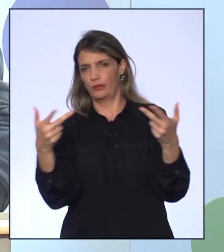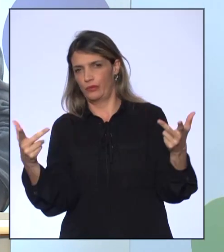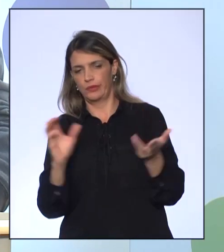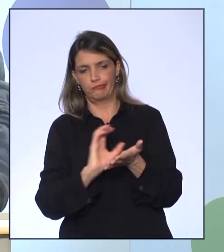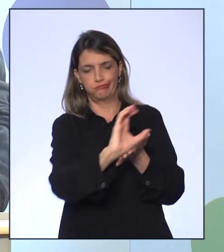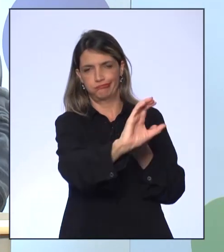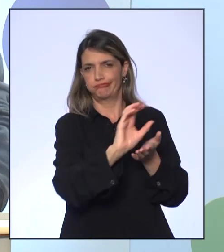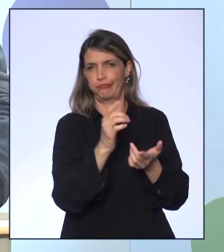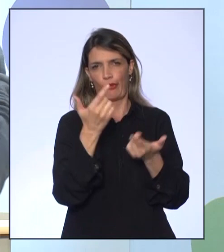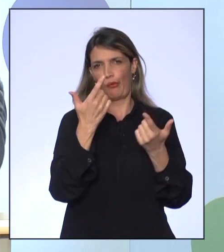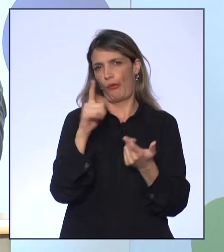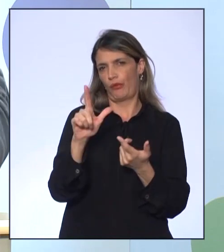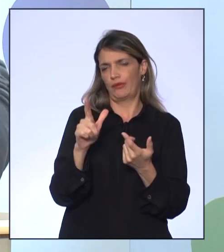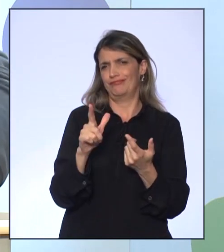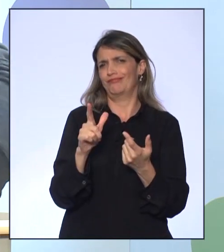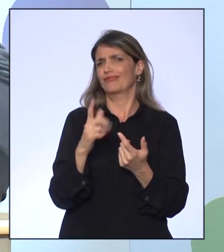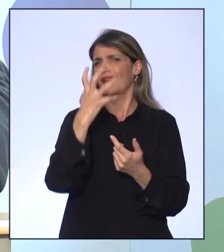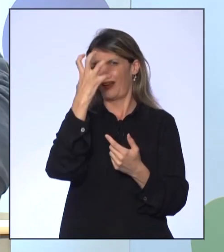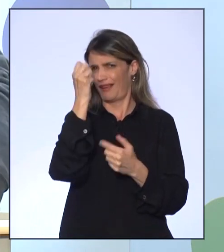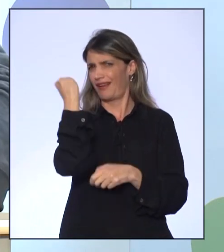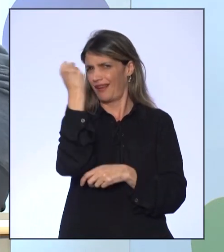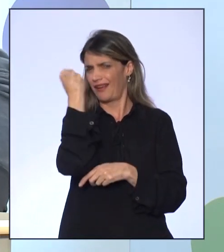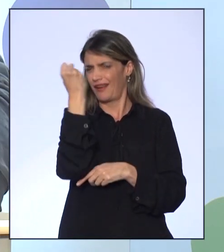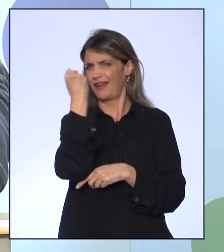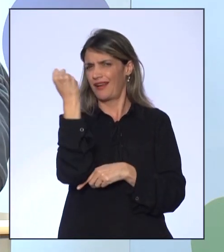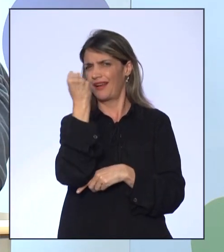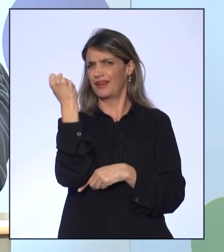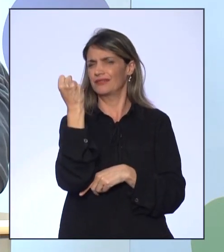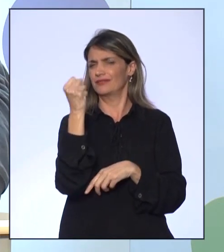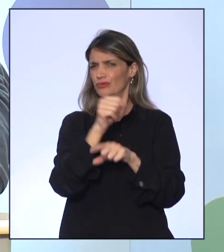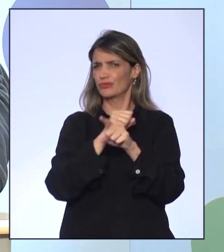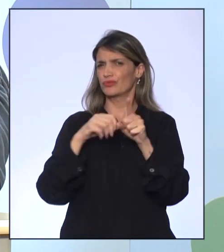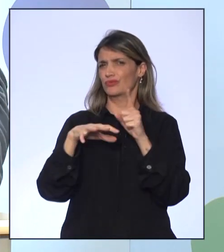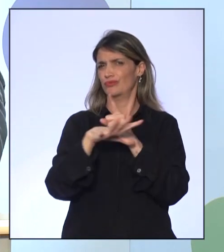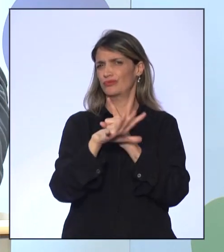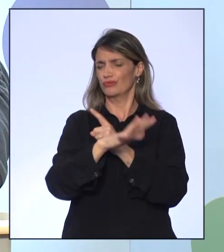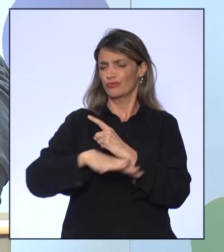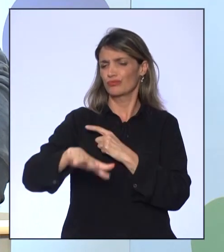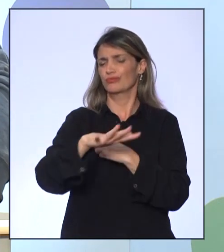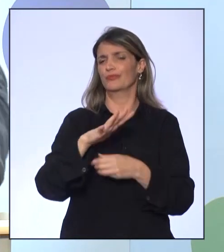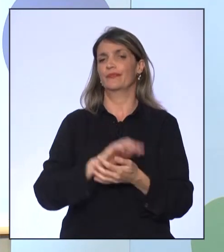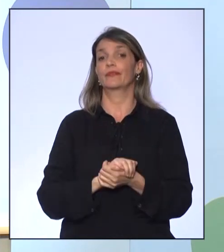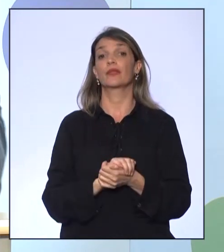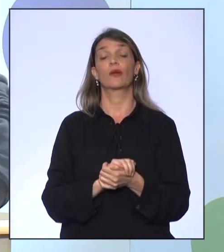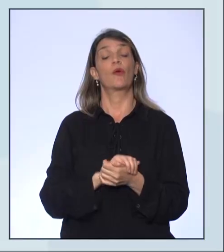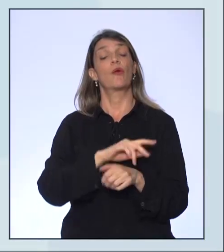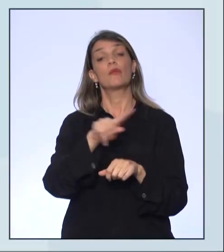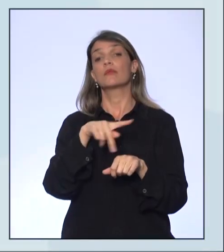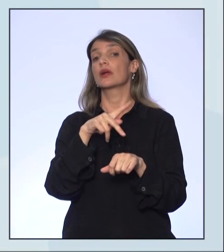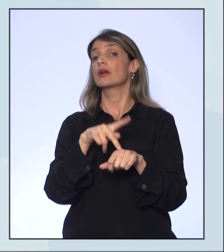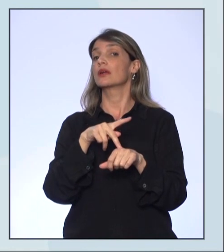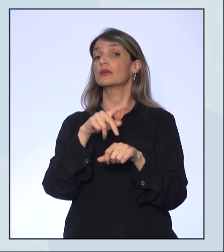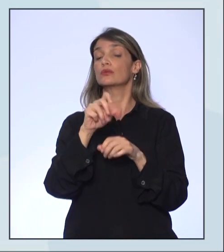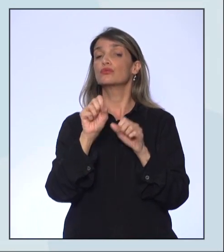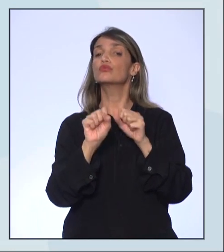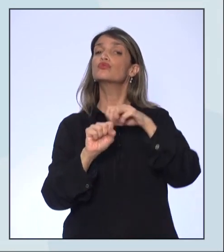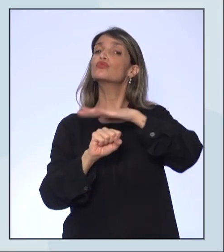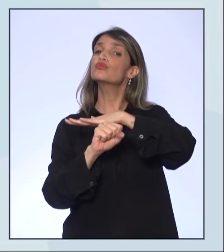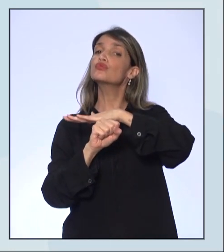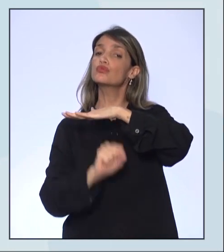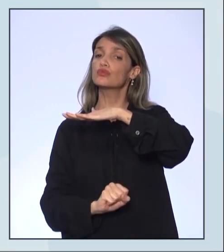agravando aí a questão social e econômica do país, né? Então, nos países do Sul, nós temos aí as características que